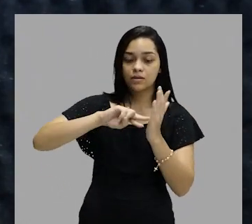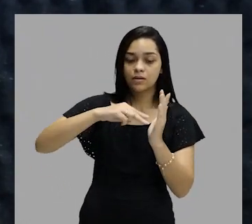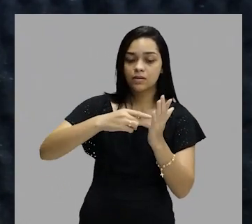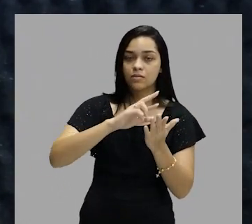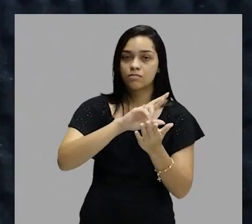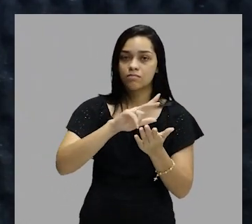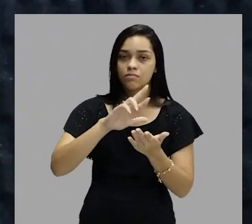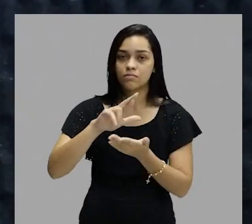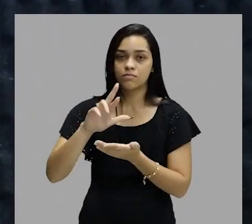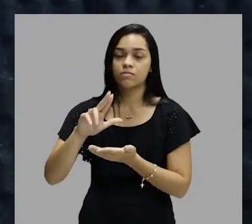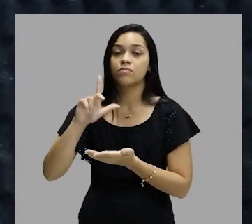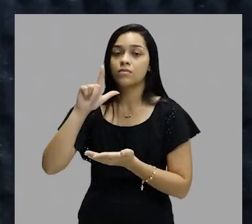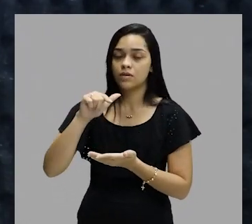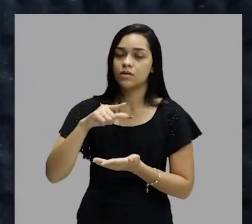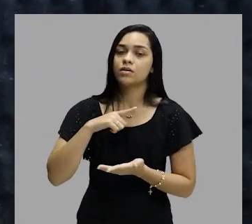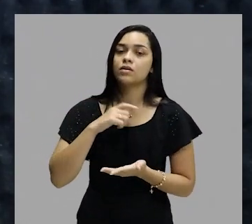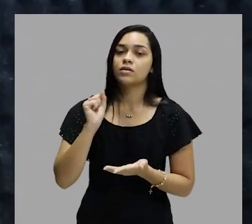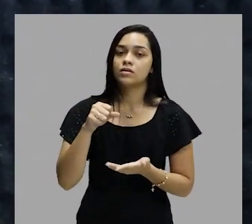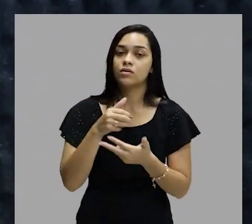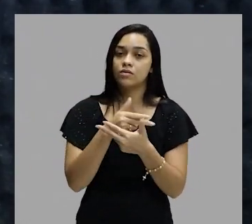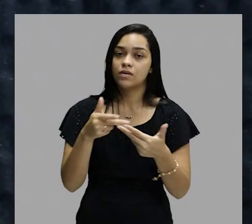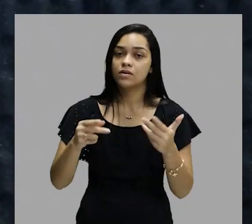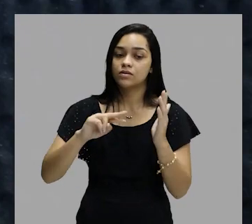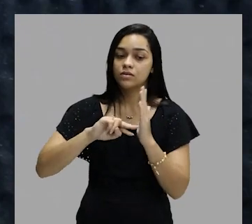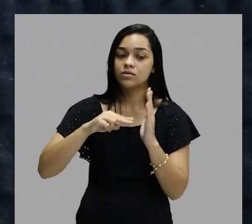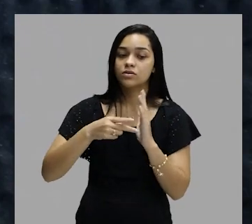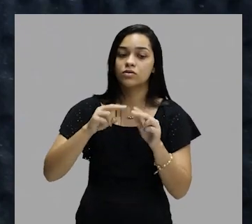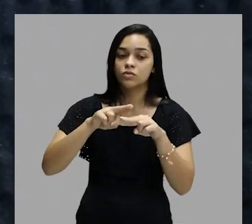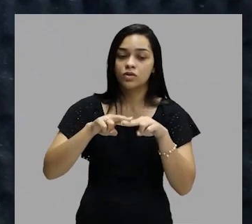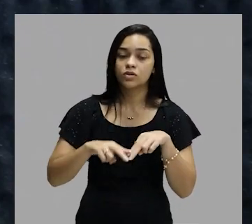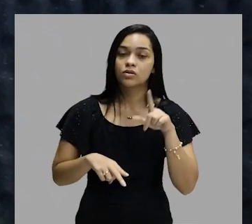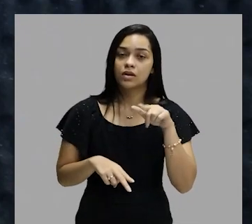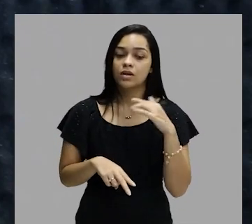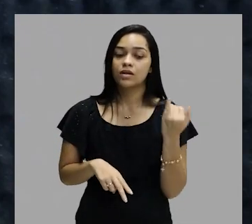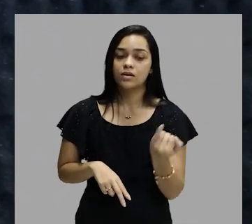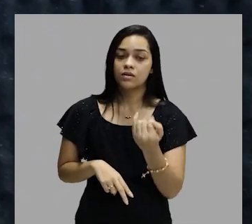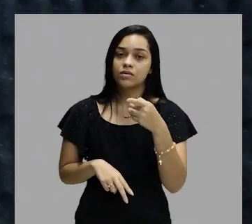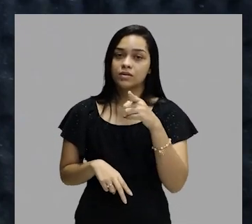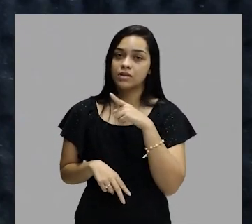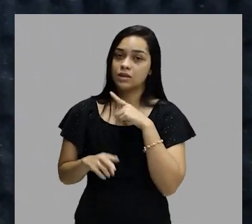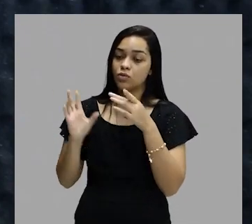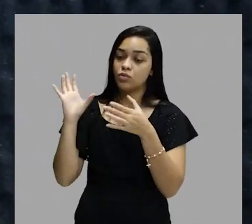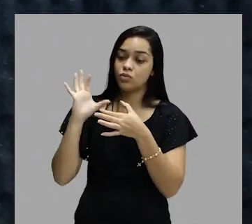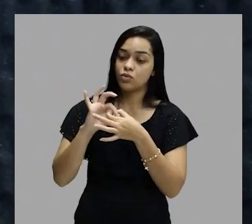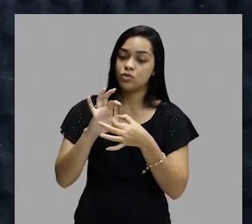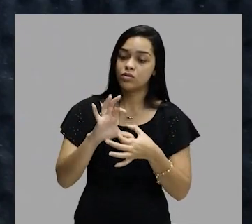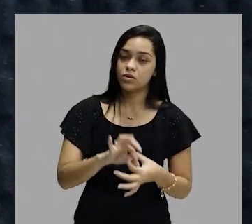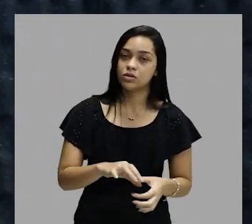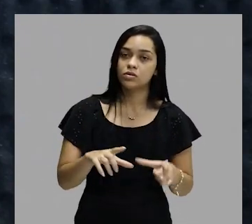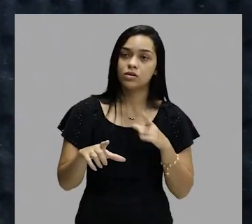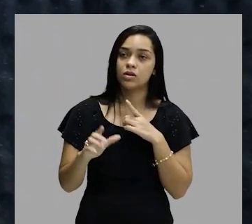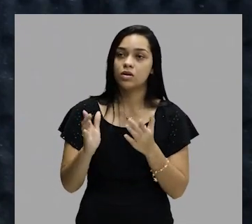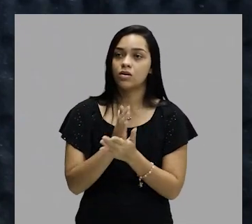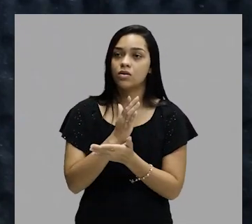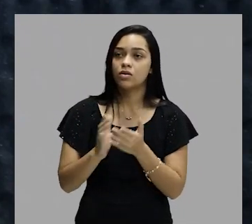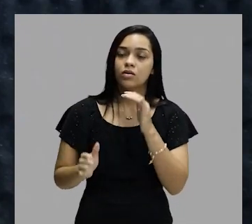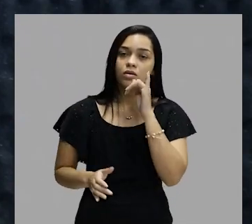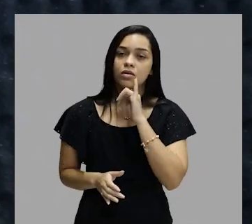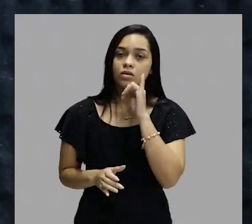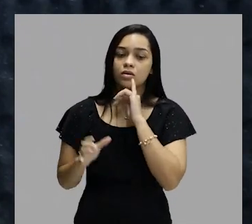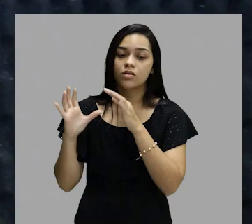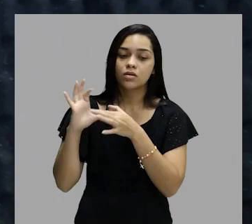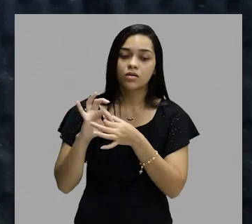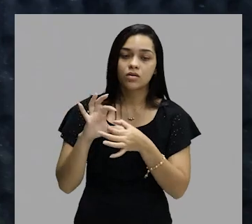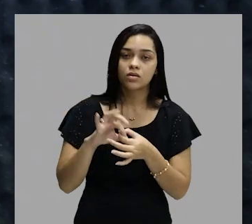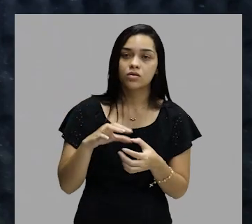muito presente, uma mesma palavra com vários sentidos. Por isso que é essencial você analisar o contexto. Aqui tem alguns exemplos de contexto,